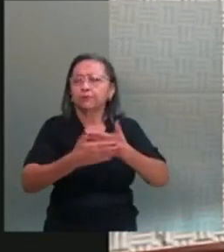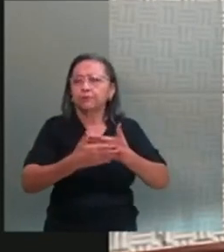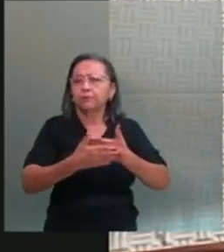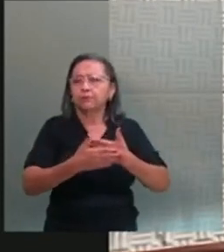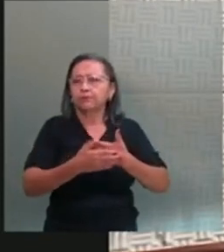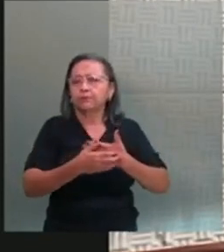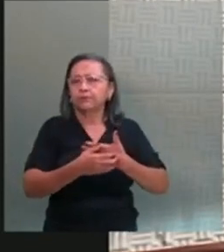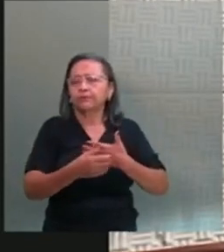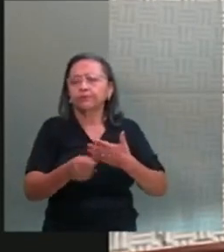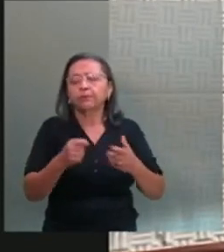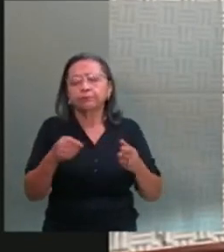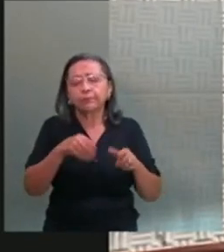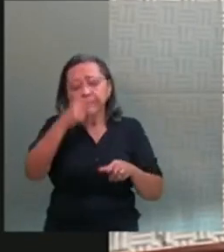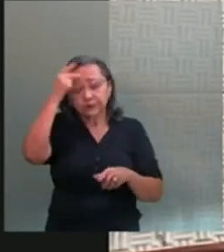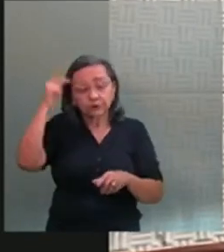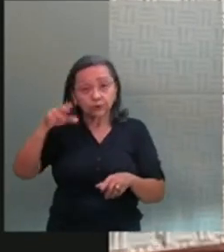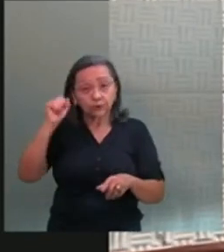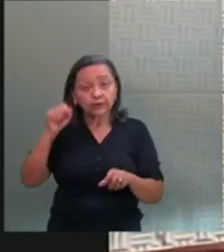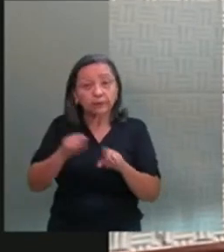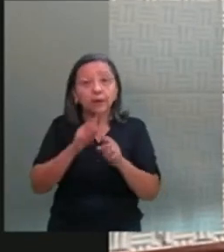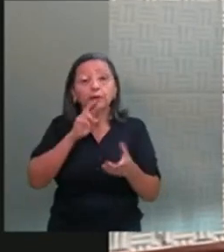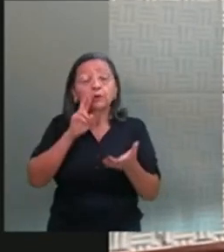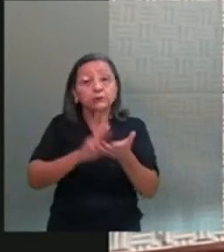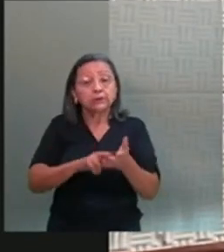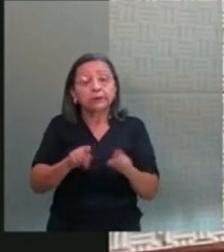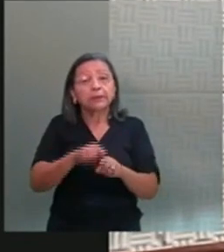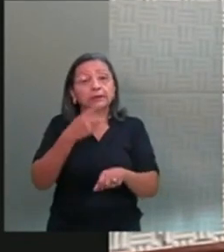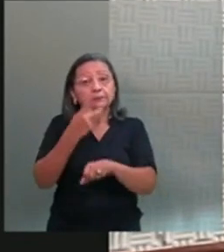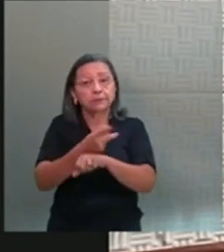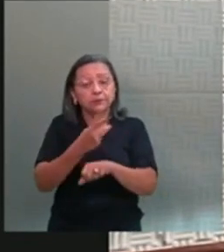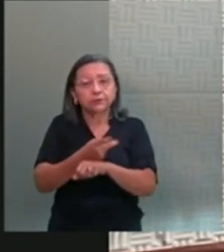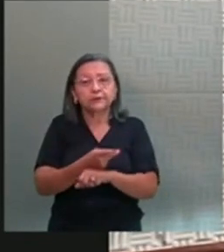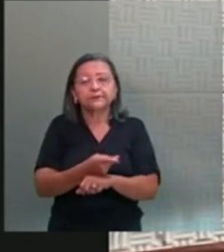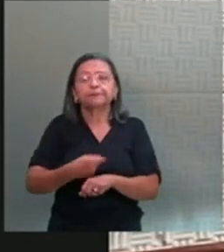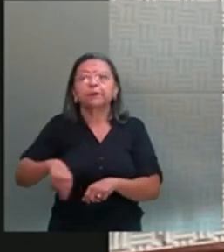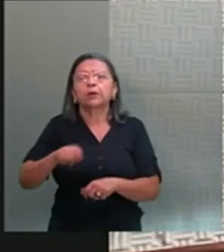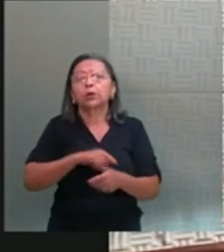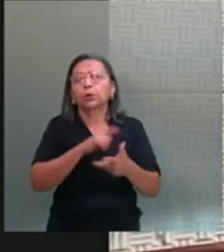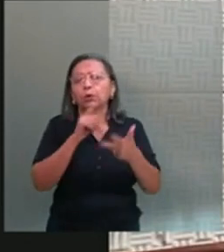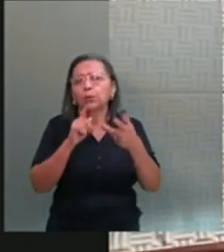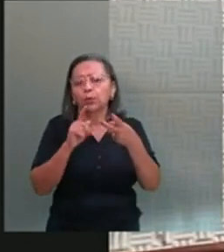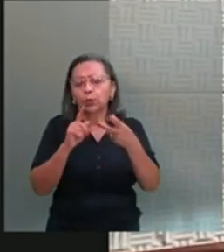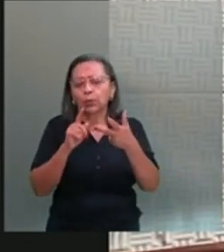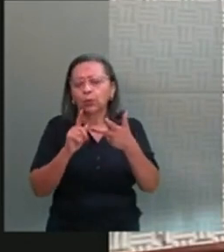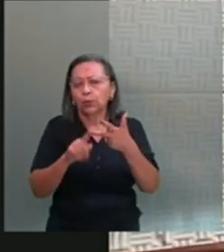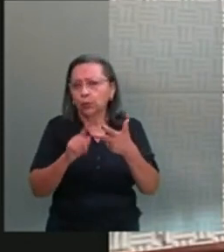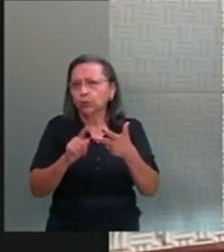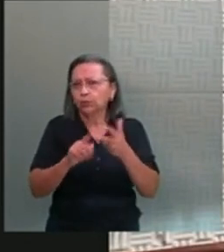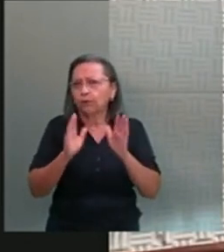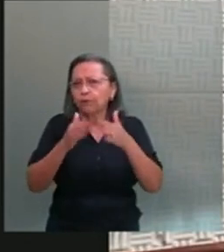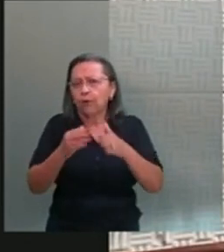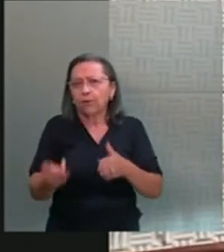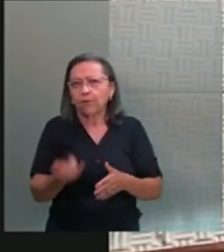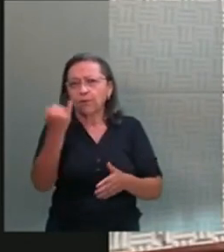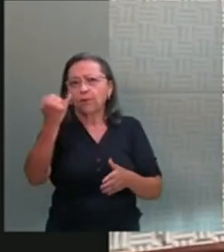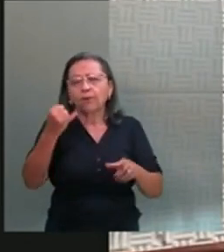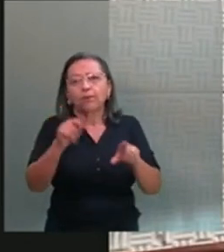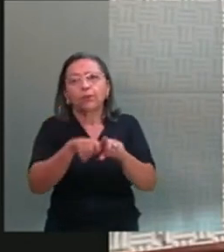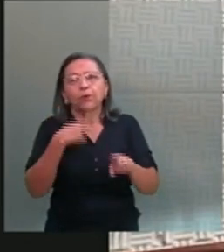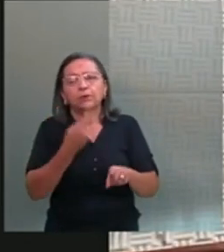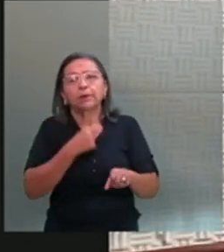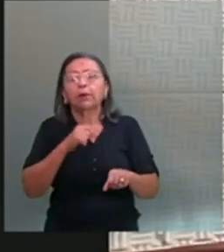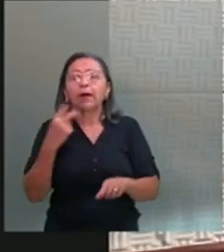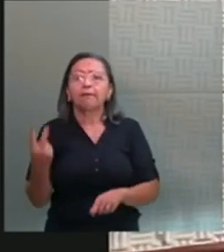positivo por parte dos ouvintes e reconhecido também nessas premiações. E outro foco importante também do nosso trabalho é